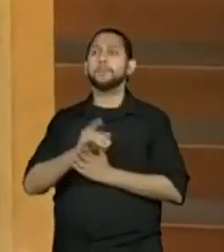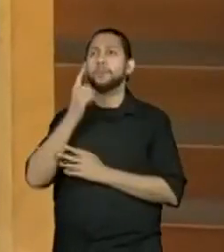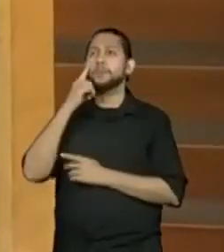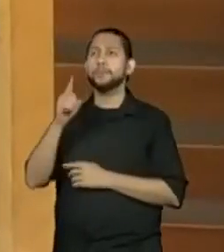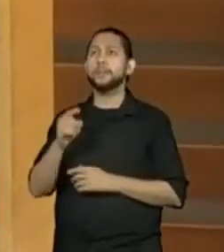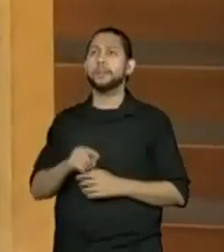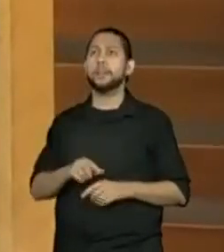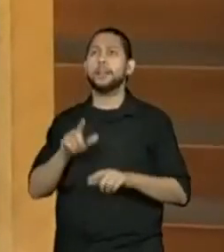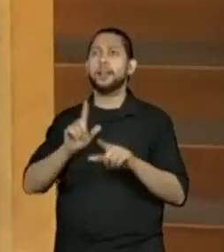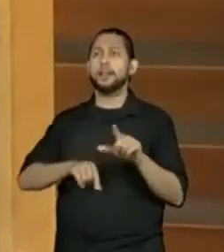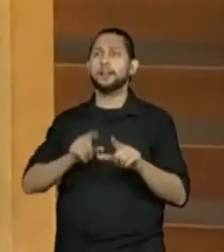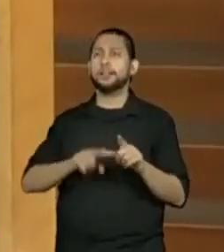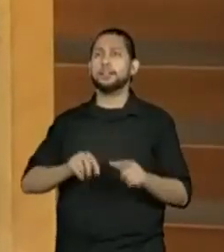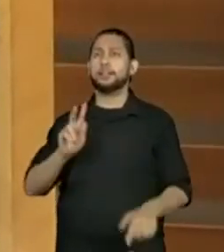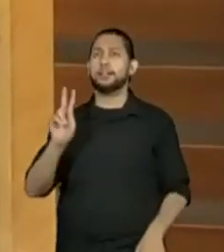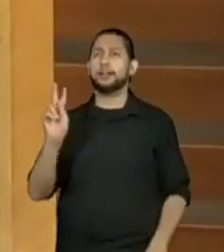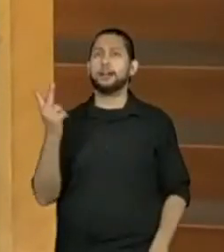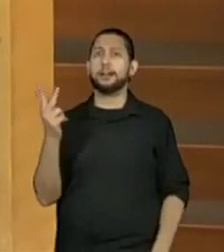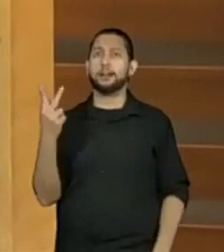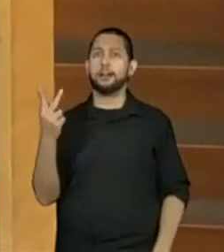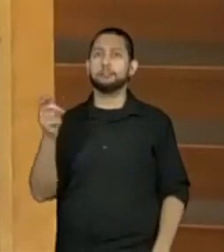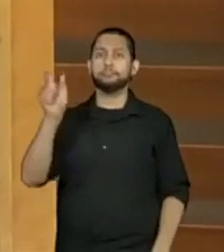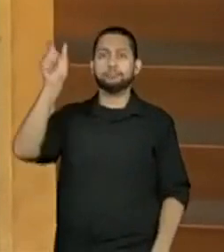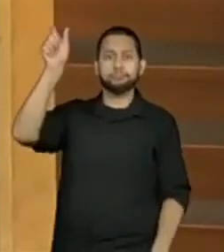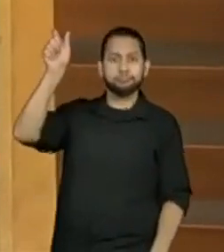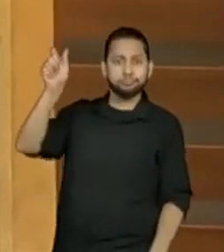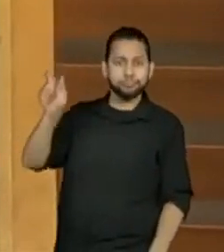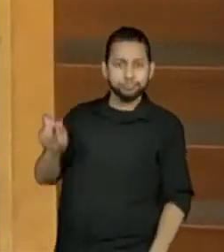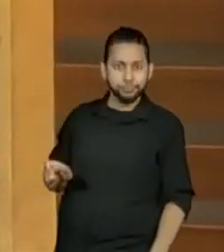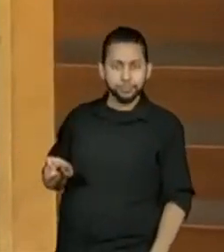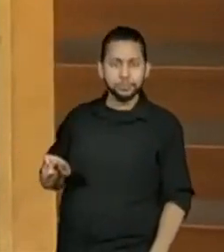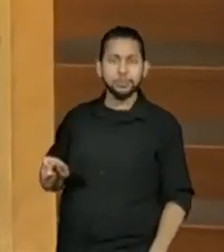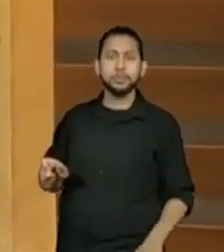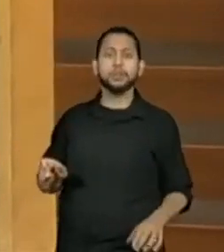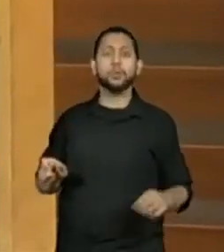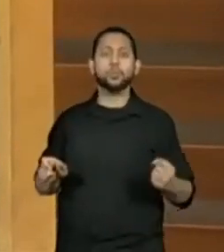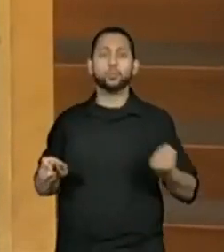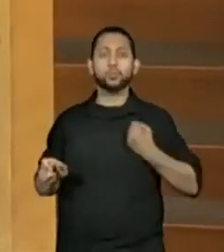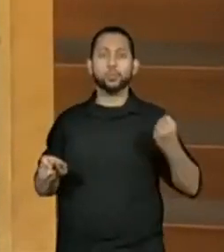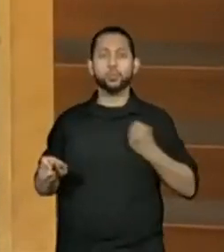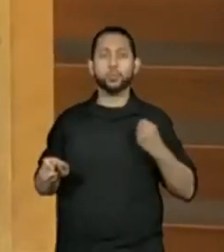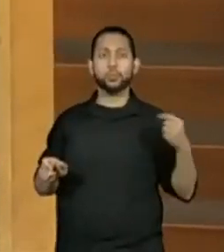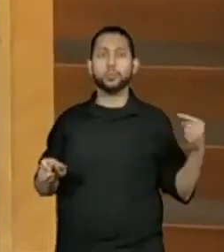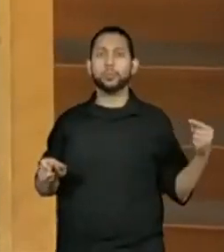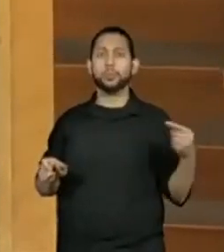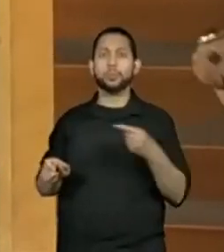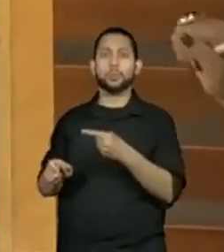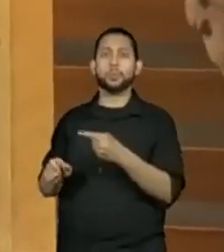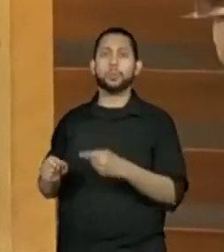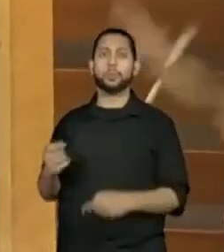que está na horizontal H. Certo. O número que está na vertical 4.